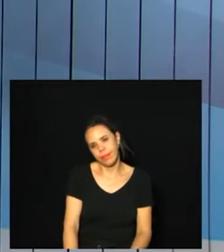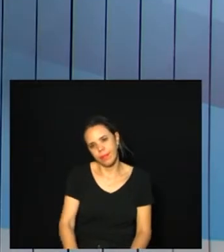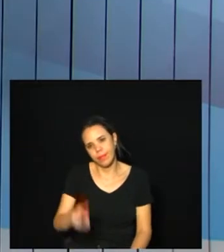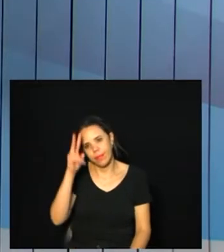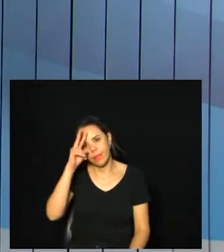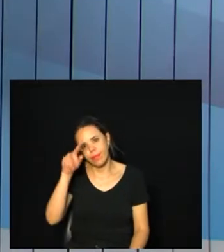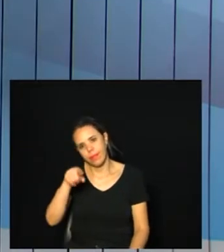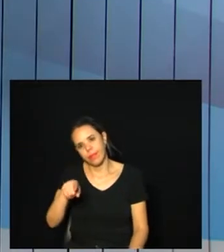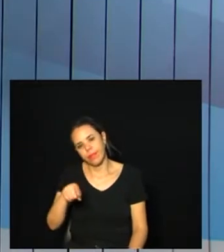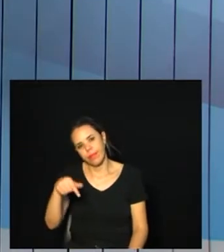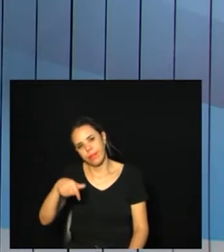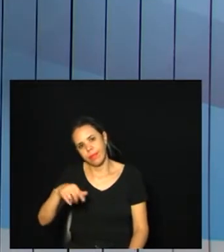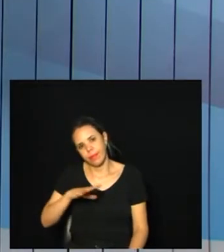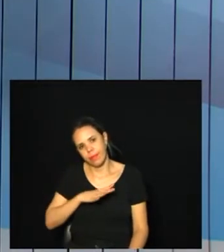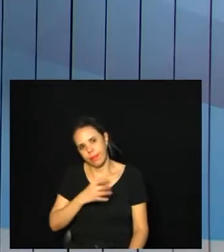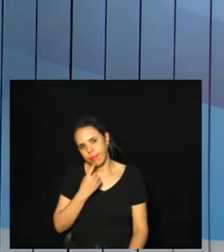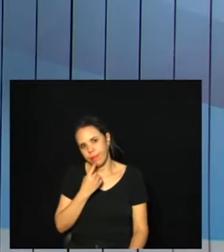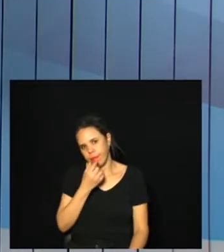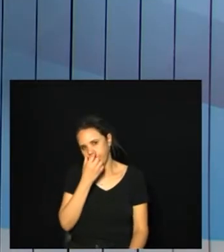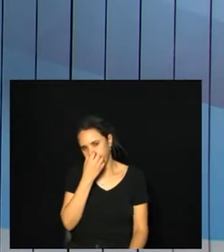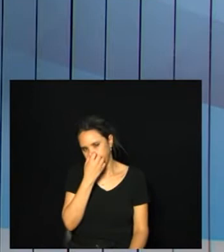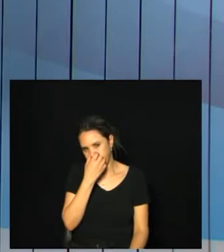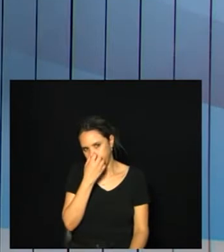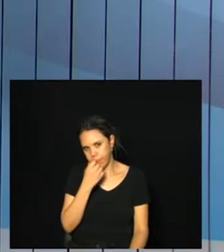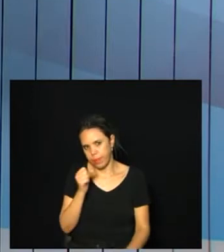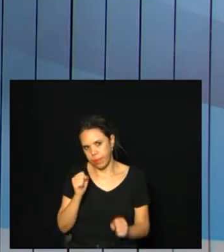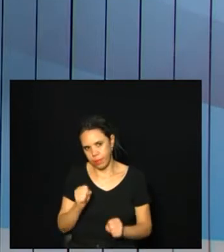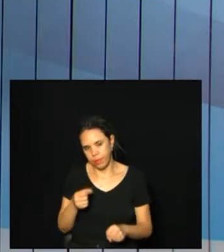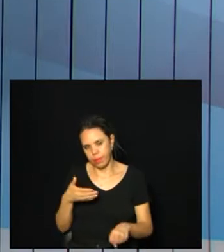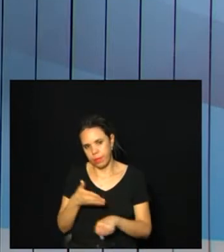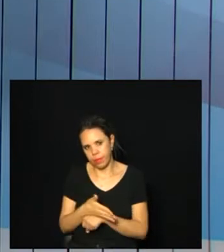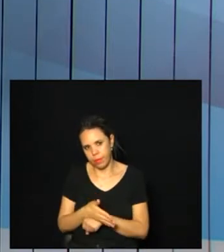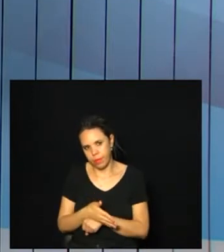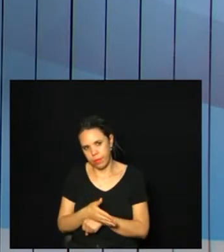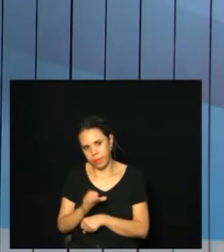Lembrando para você que é aqui da cidade de Campinas, você pode acessar